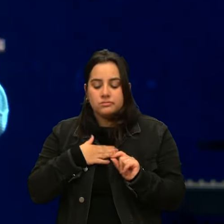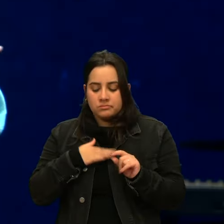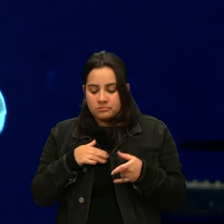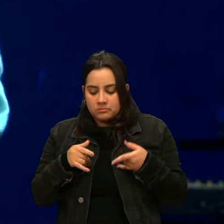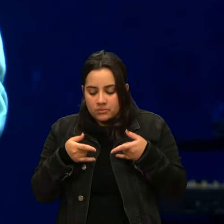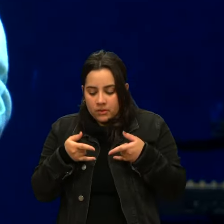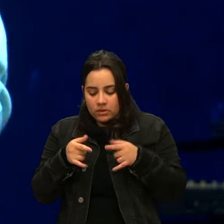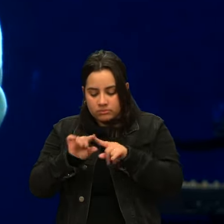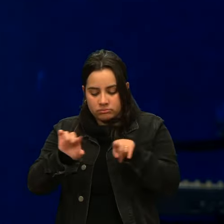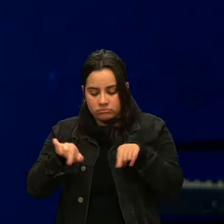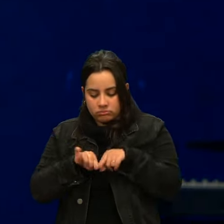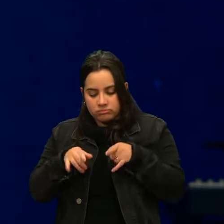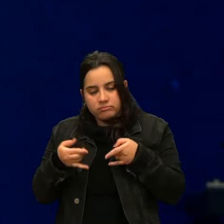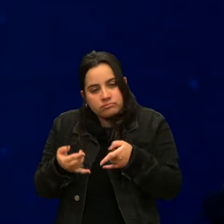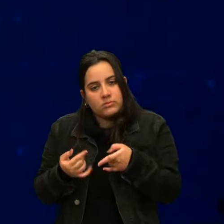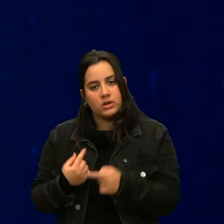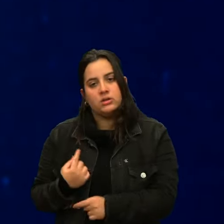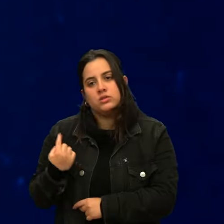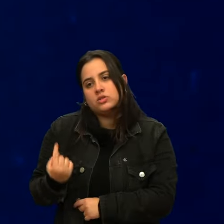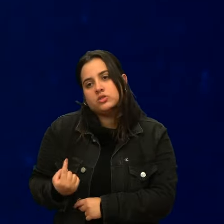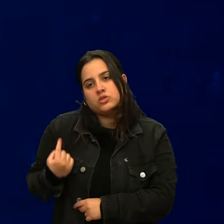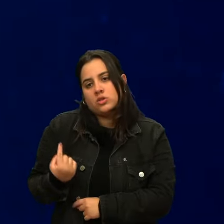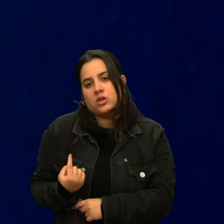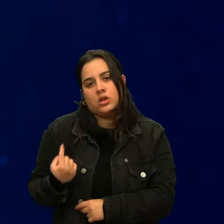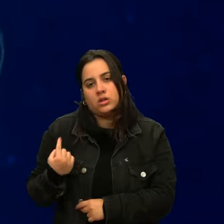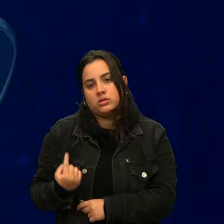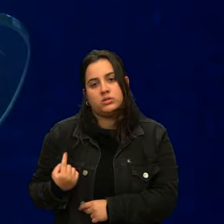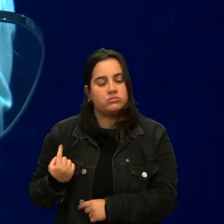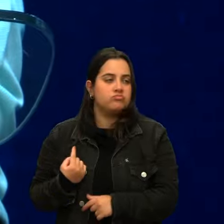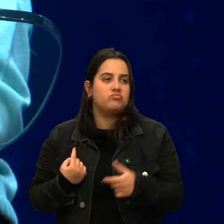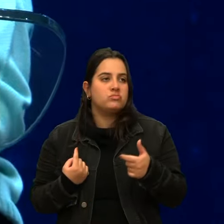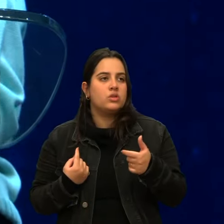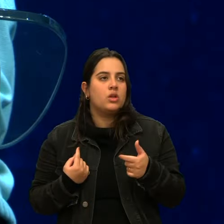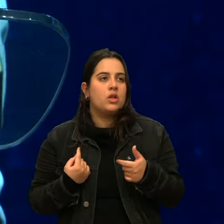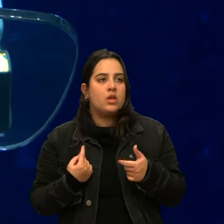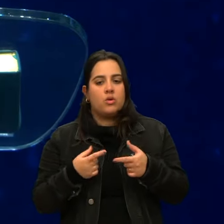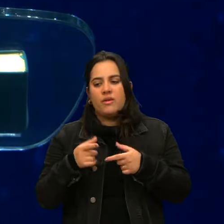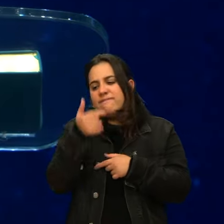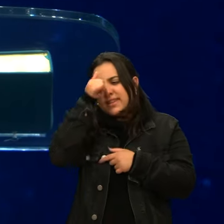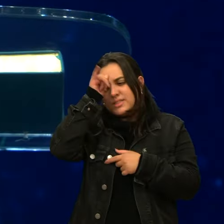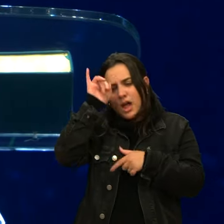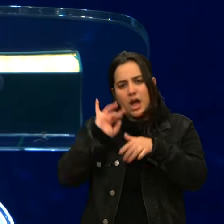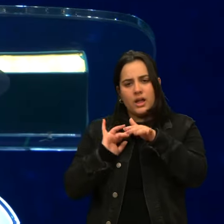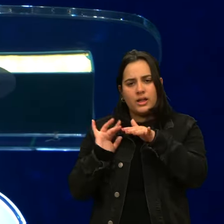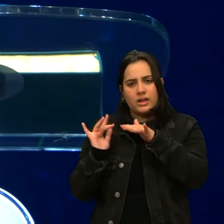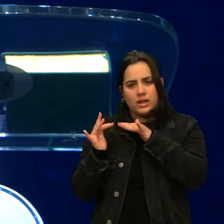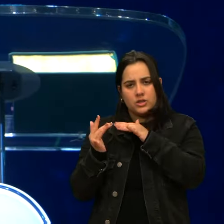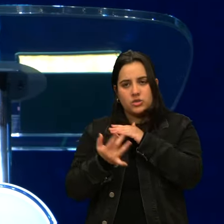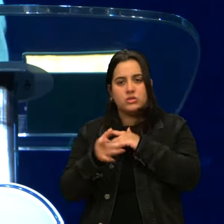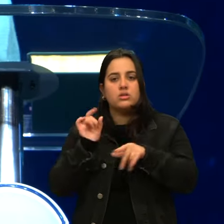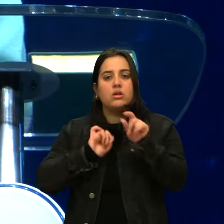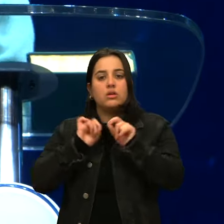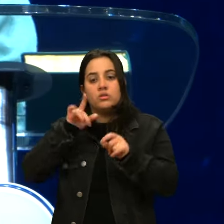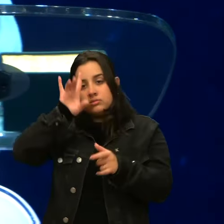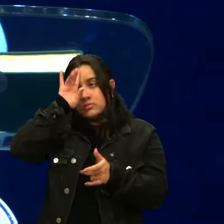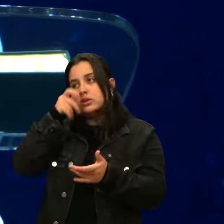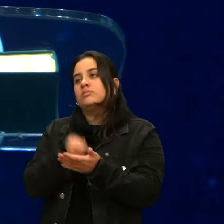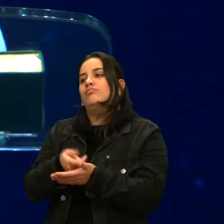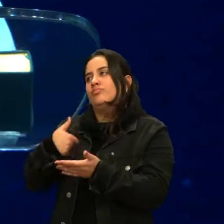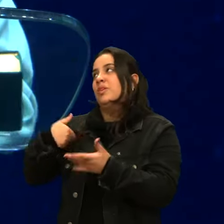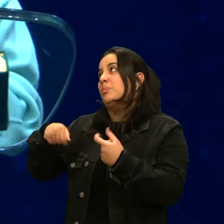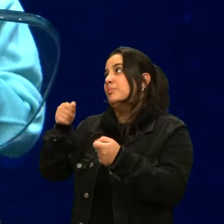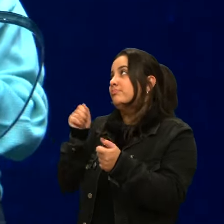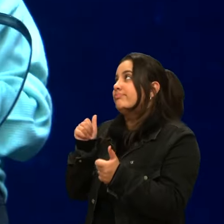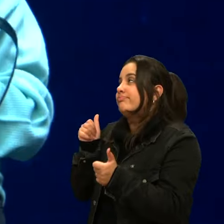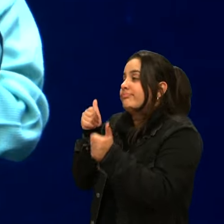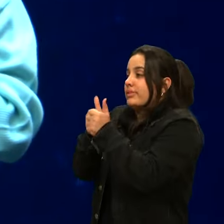você decide que você não vai passar 10 horas por dia no TikTok ou no Instagram, e você decide que você vai buscar a Deus, é isso que